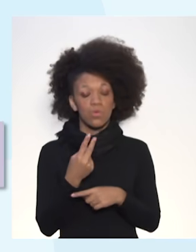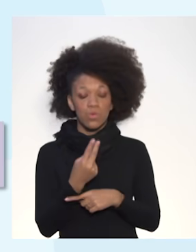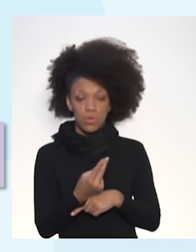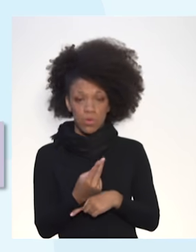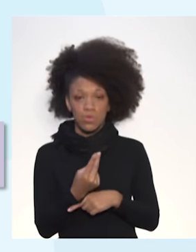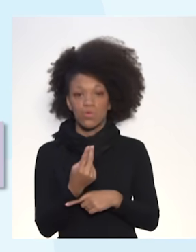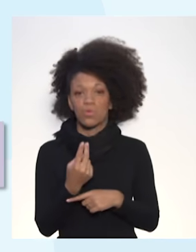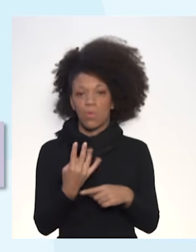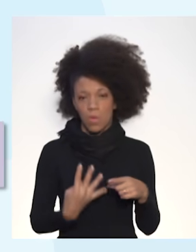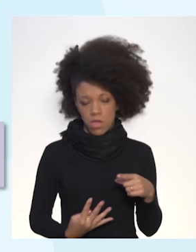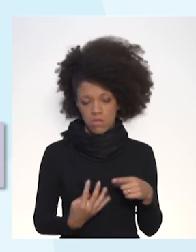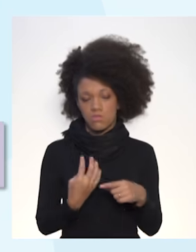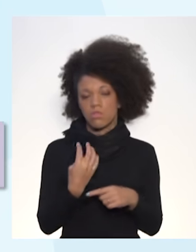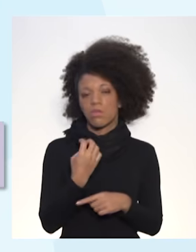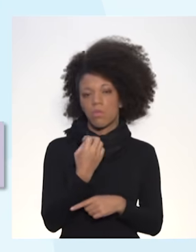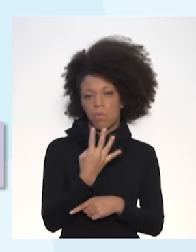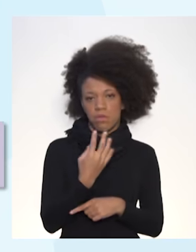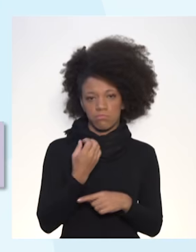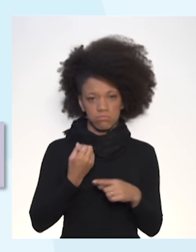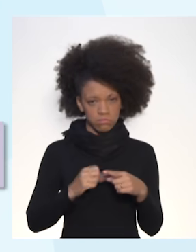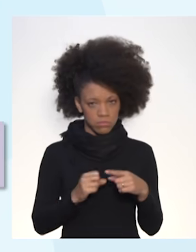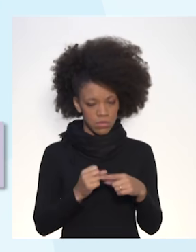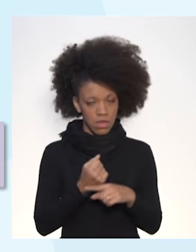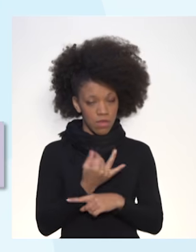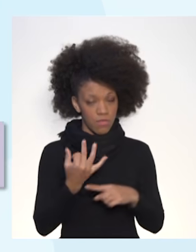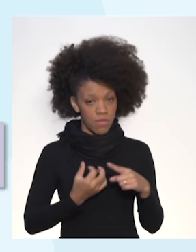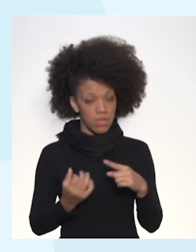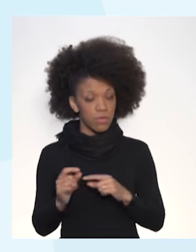1/2, 2/4 e 4/8, elas são frações que são